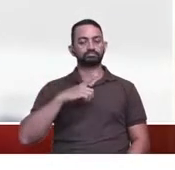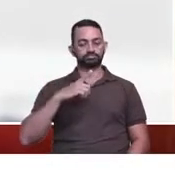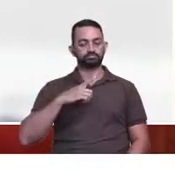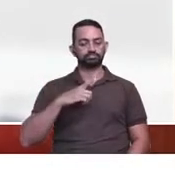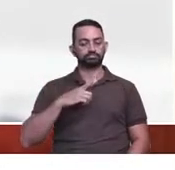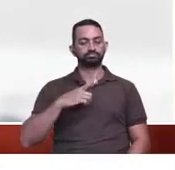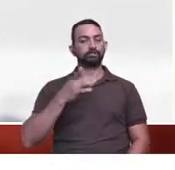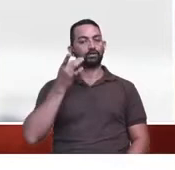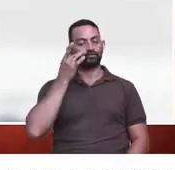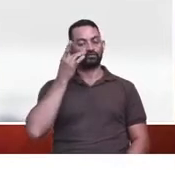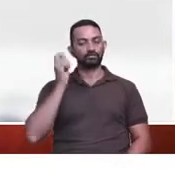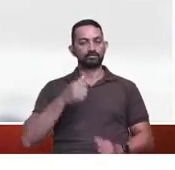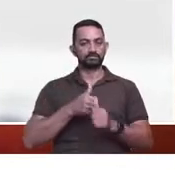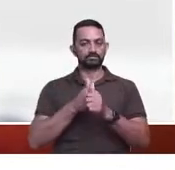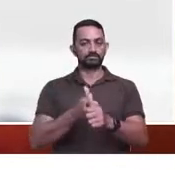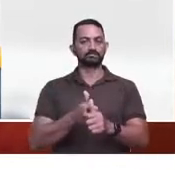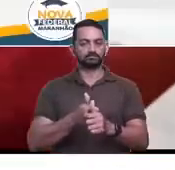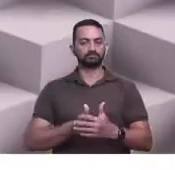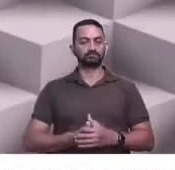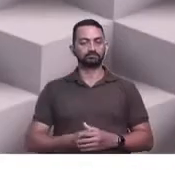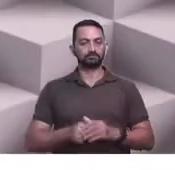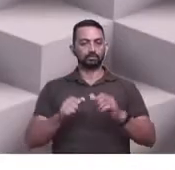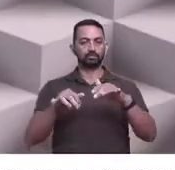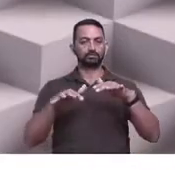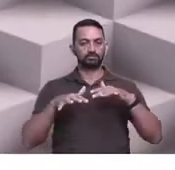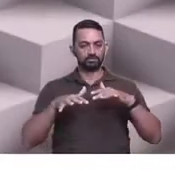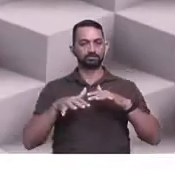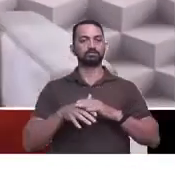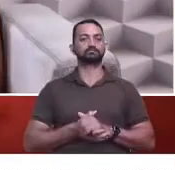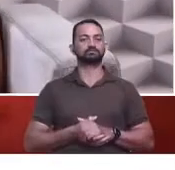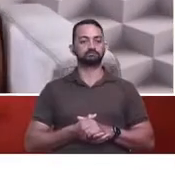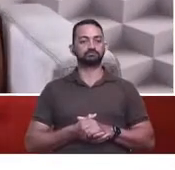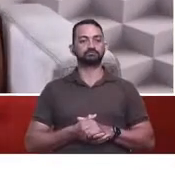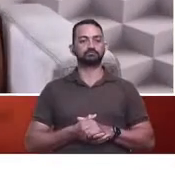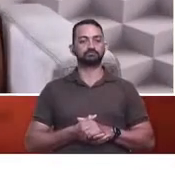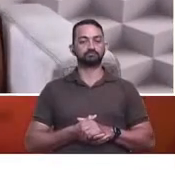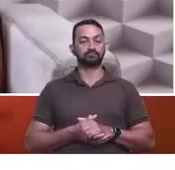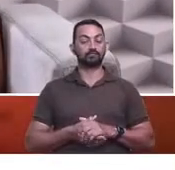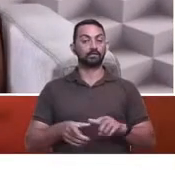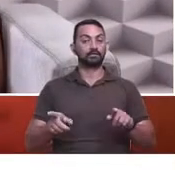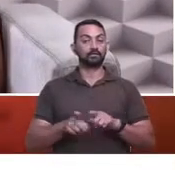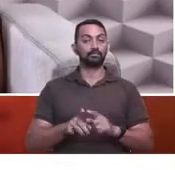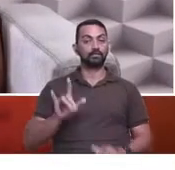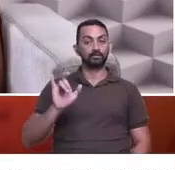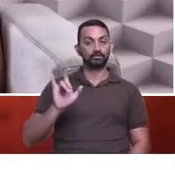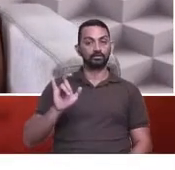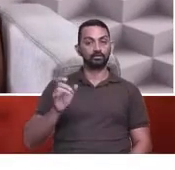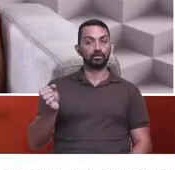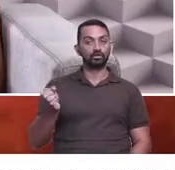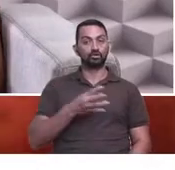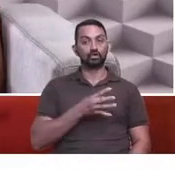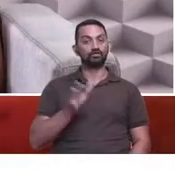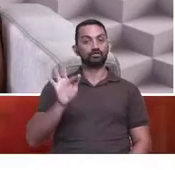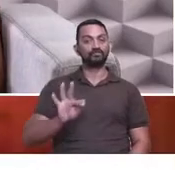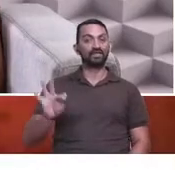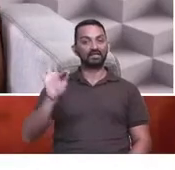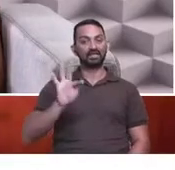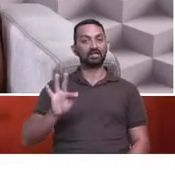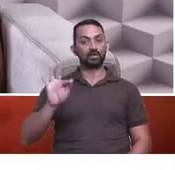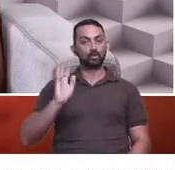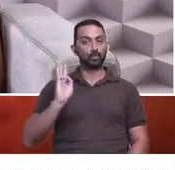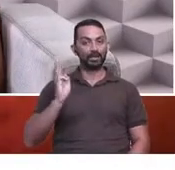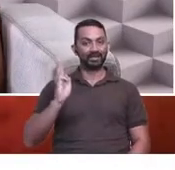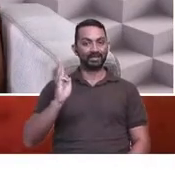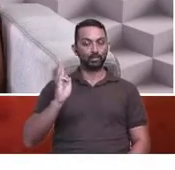também é transmitido ao vivo viu a gente vai seguir também acompanhando a audiência pode procurar também o Instagram nova